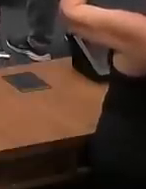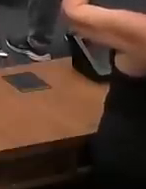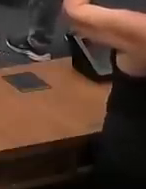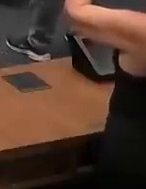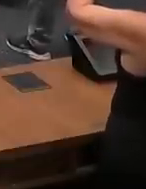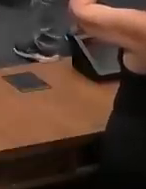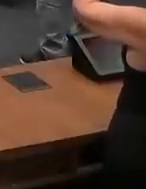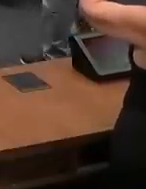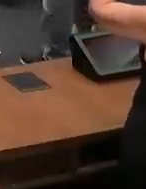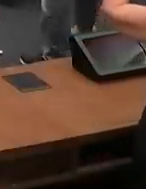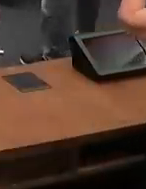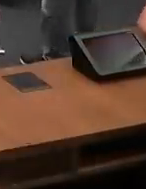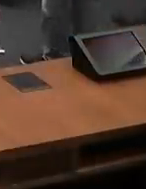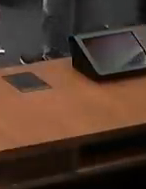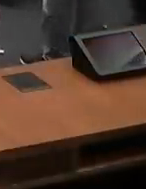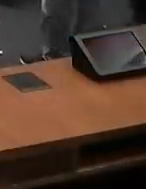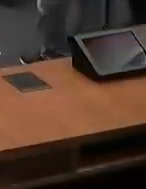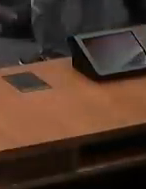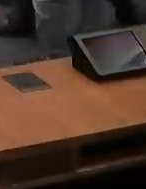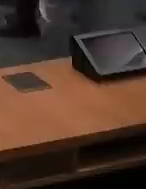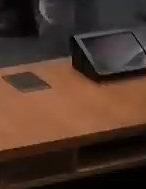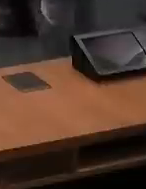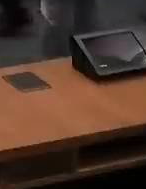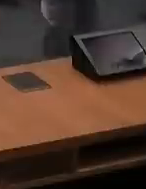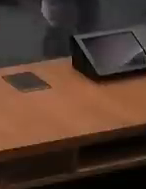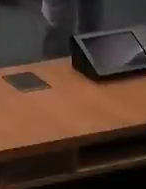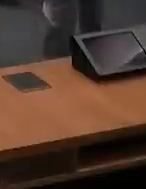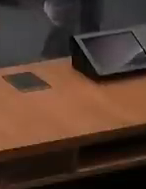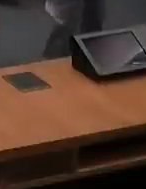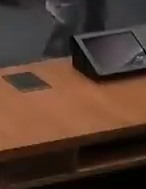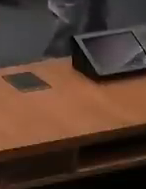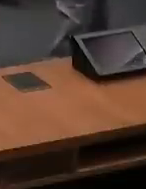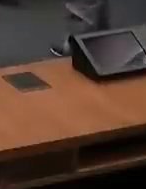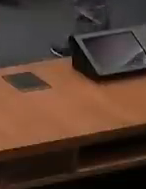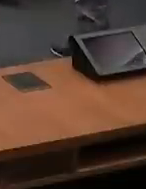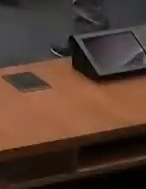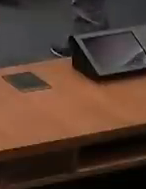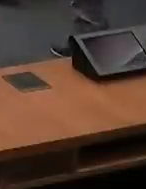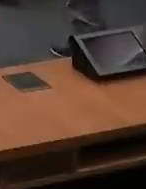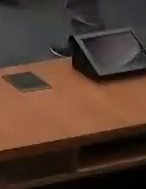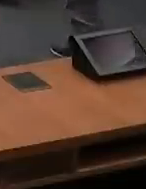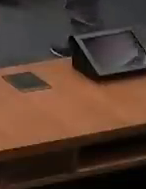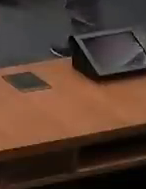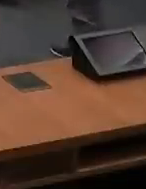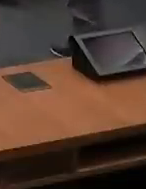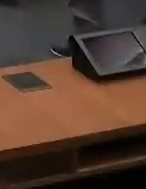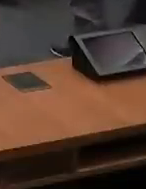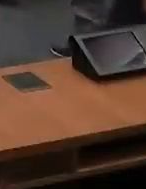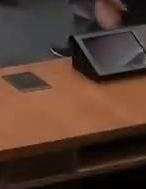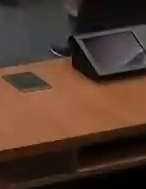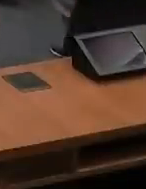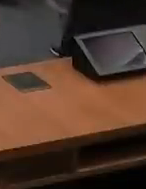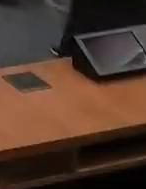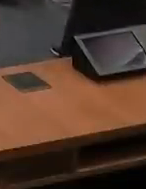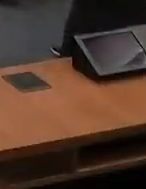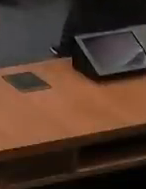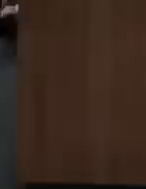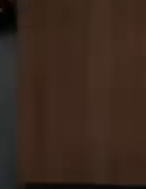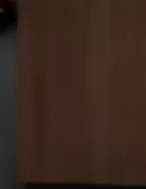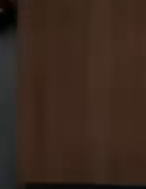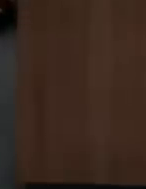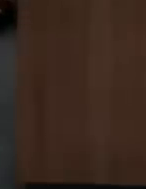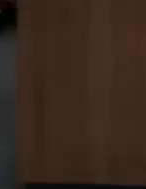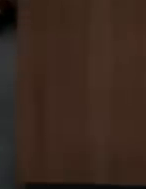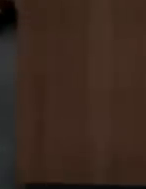então mais uma vez eu vou falar com muita satisfação hoje desde o início está sendo falado de saúde